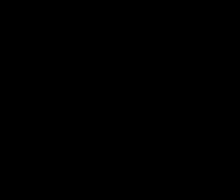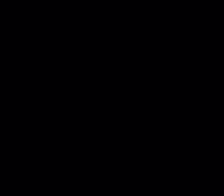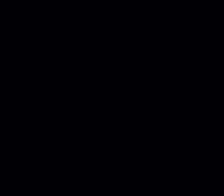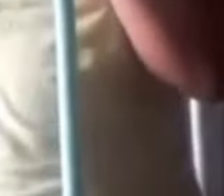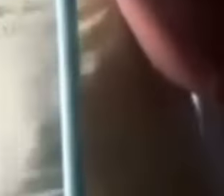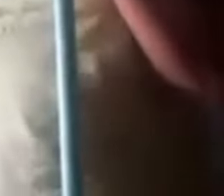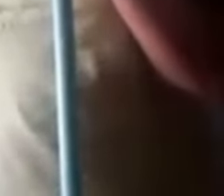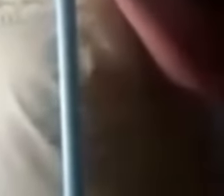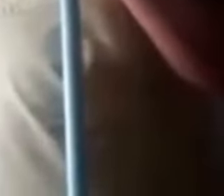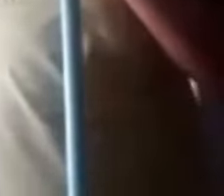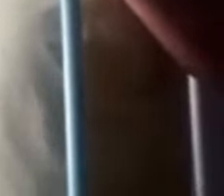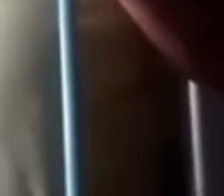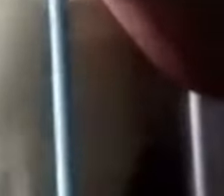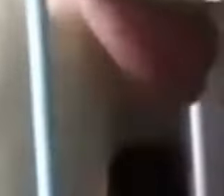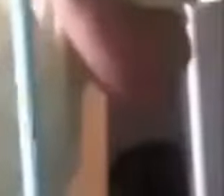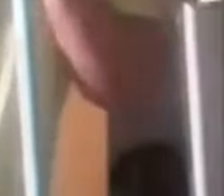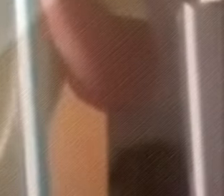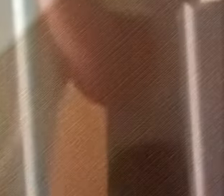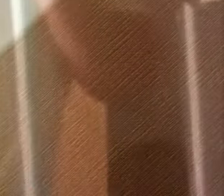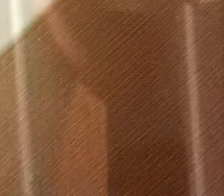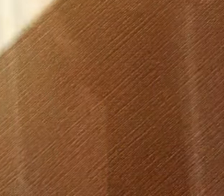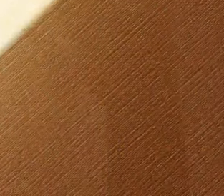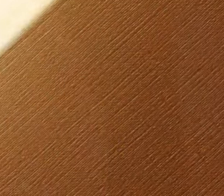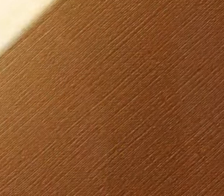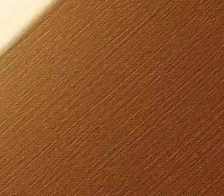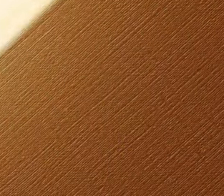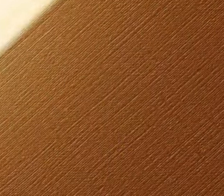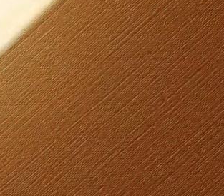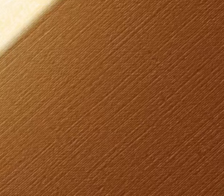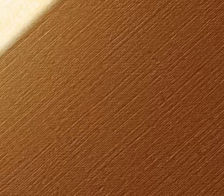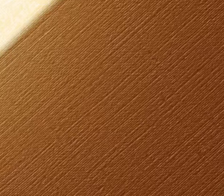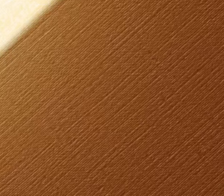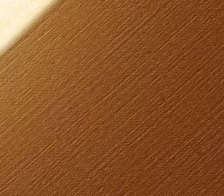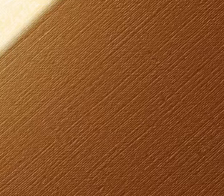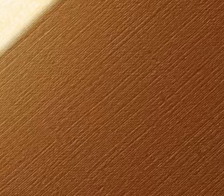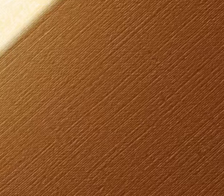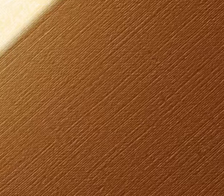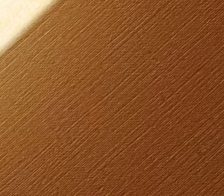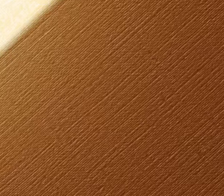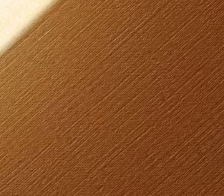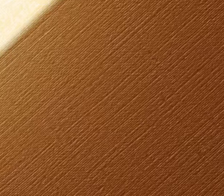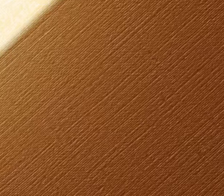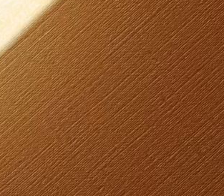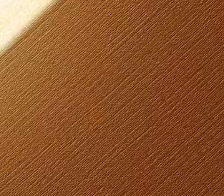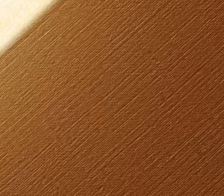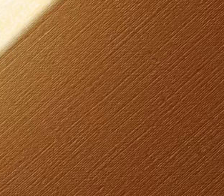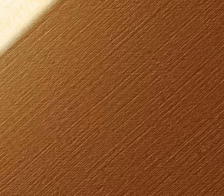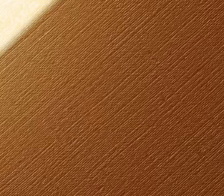de comer, eu faço sempre lanche para ele. Quem pintou o famoso quadro da Mona